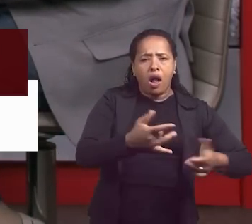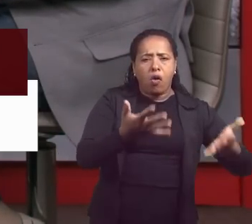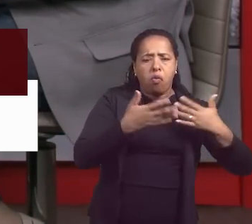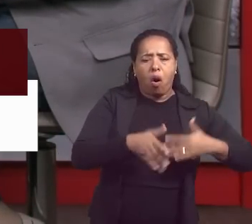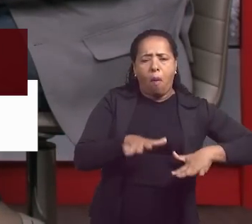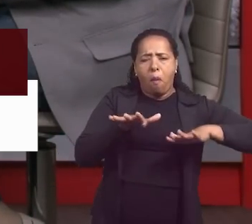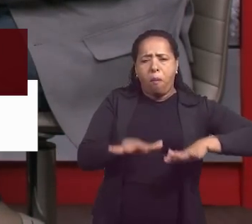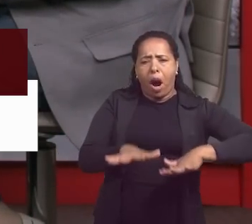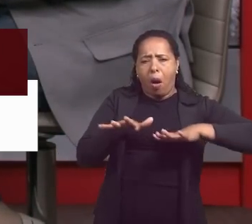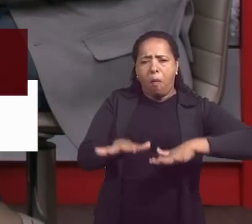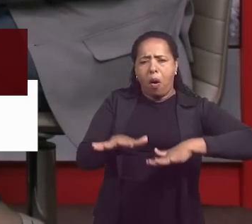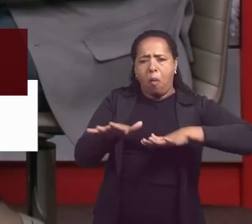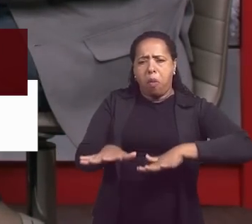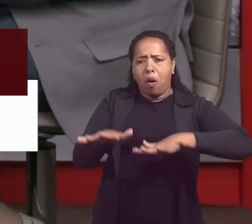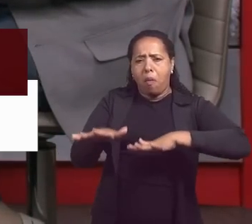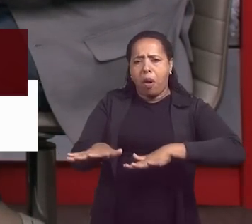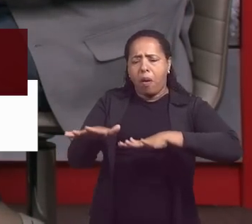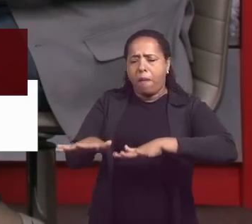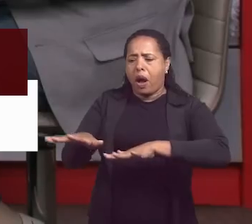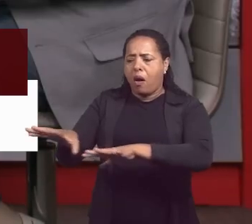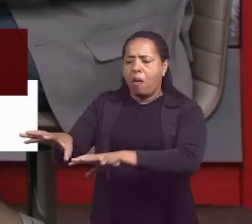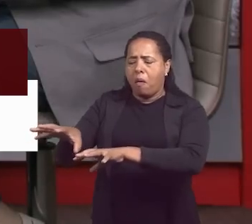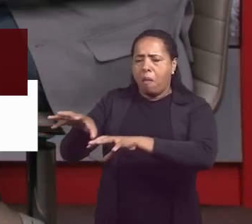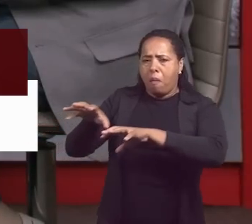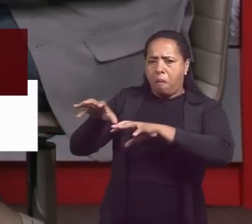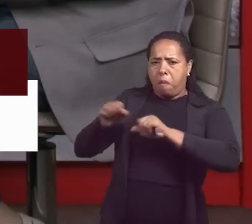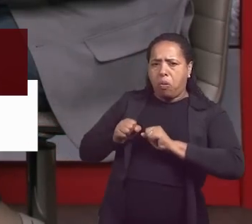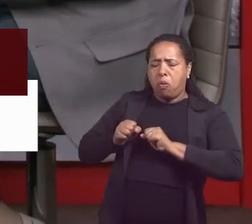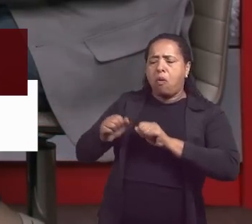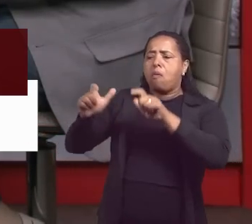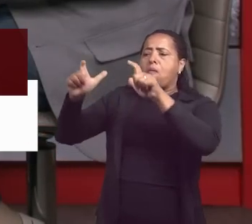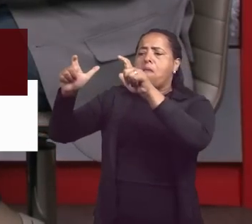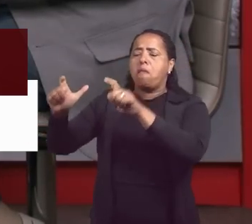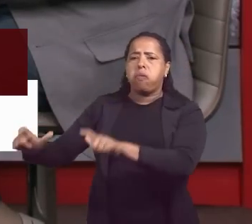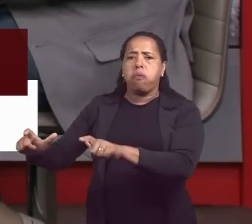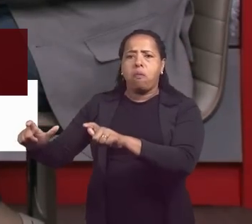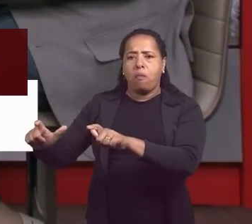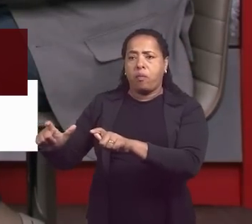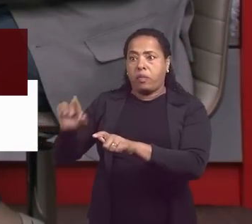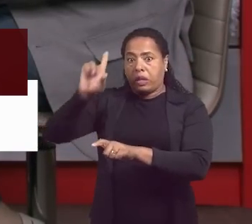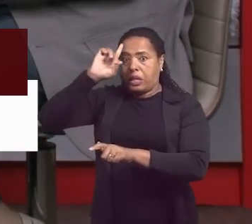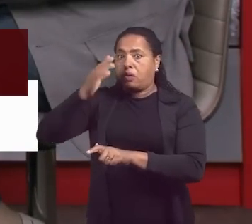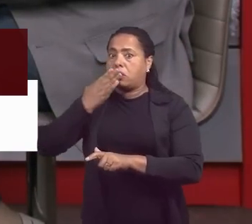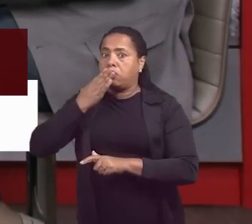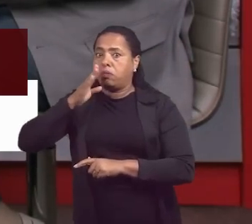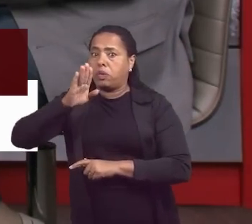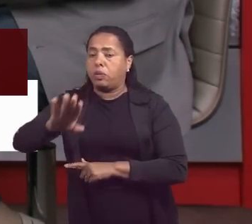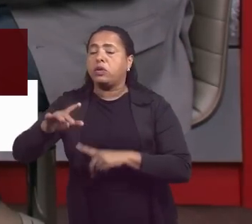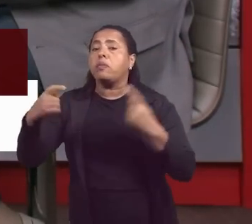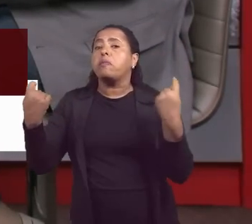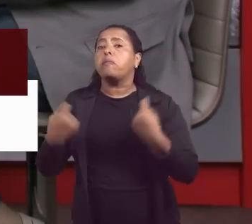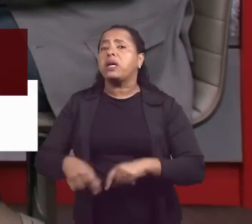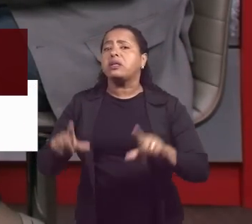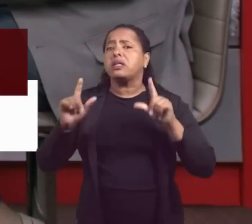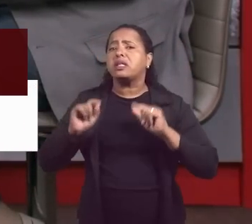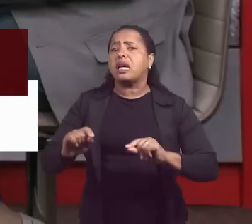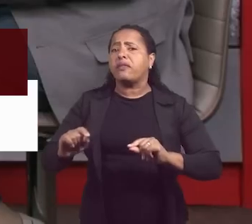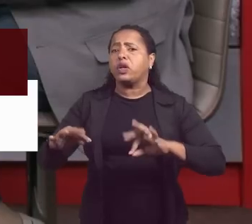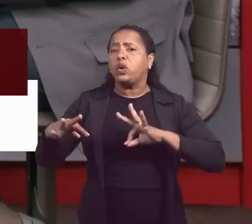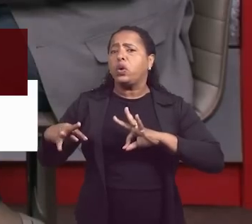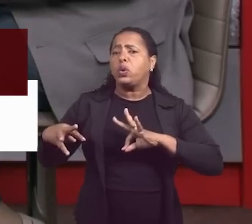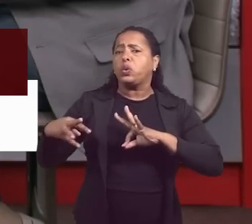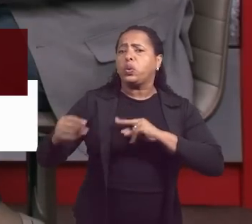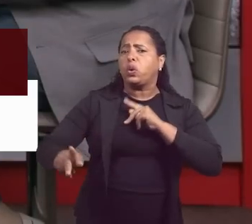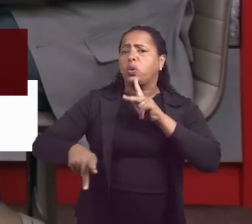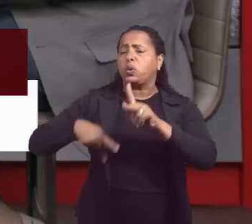quando tomassem posse da terra que o Senhor lhes havia prometido, deveriam lançar fora todos os povos que